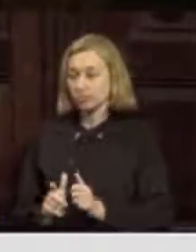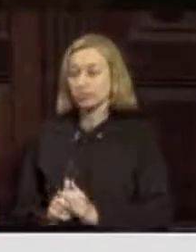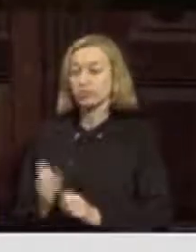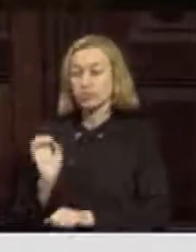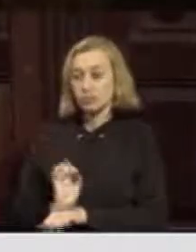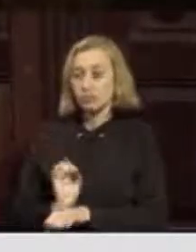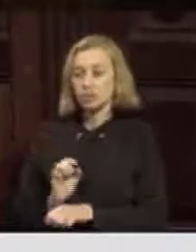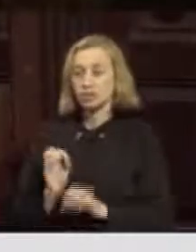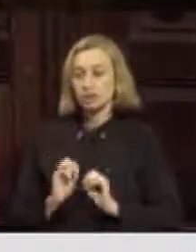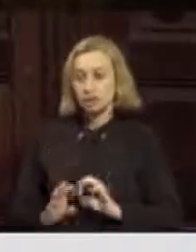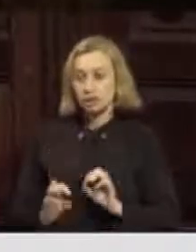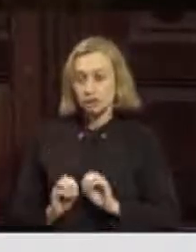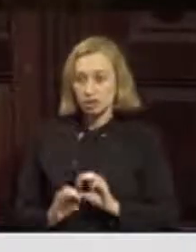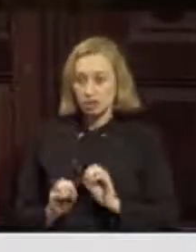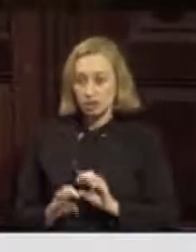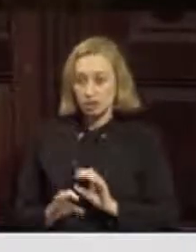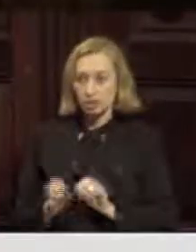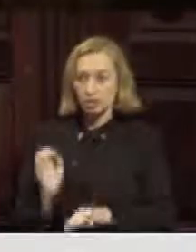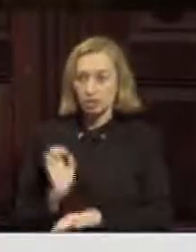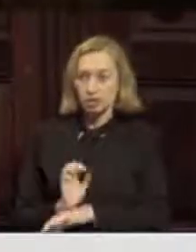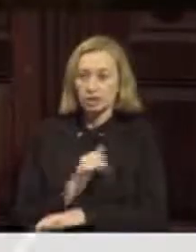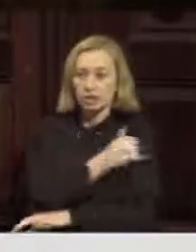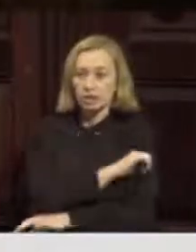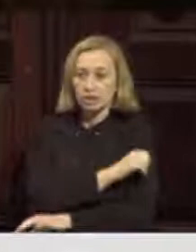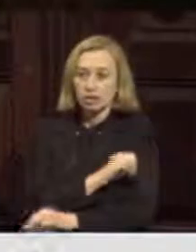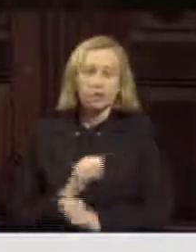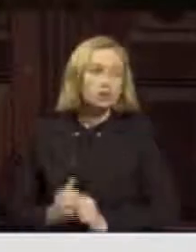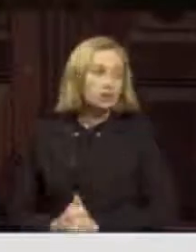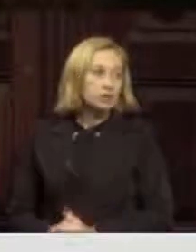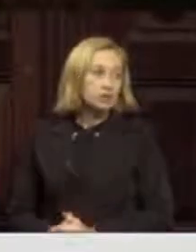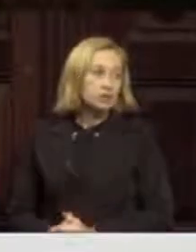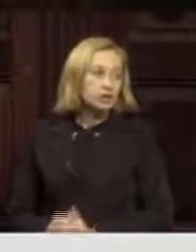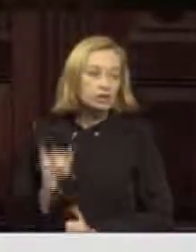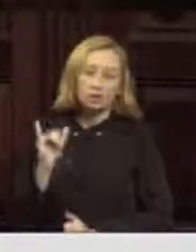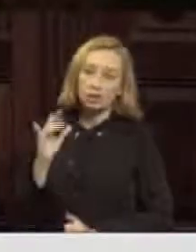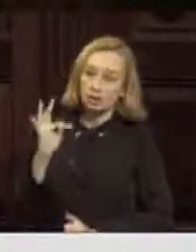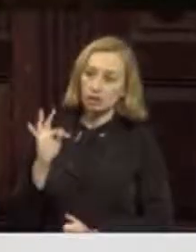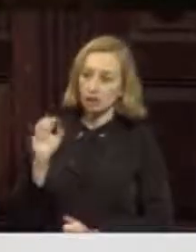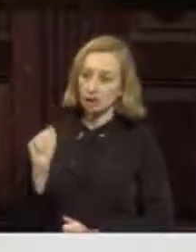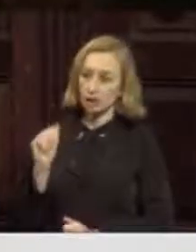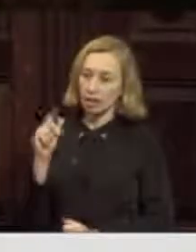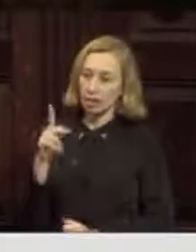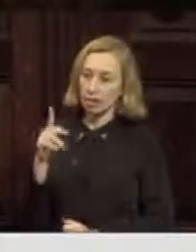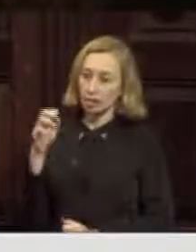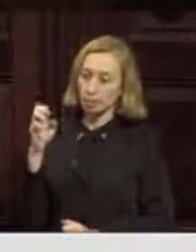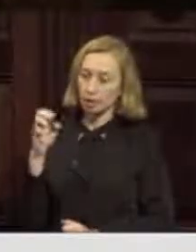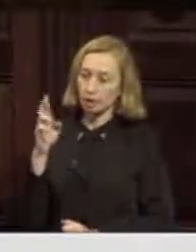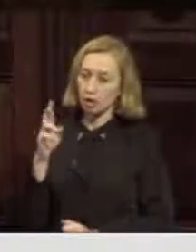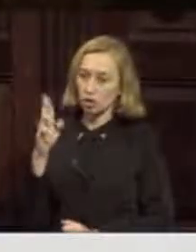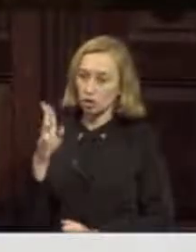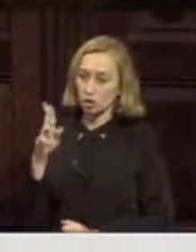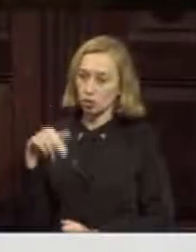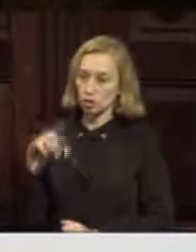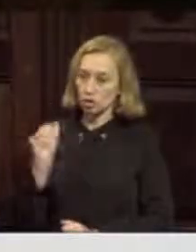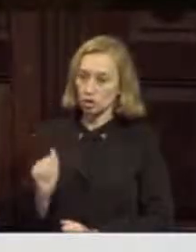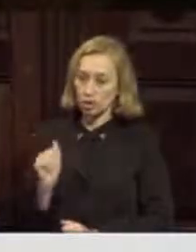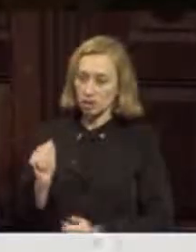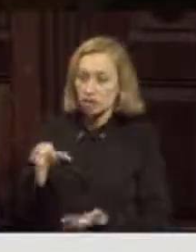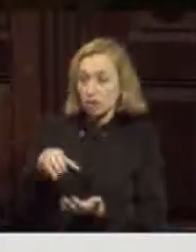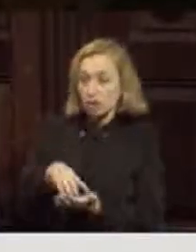estadual de educação no estado do Rio de Janeiro. Itaperuna, o Centro Interescolar